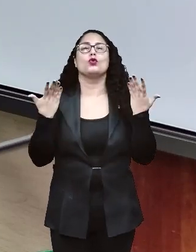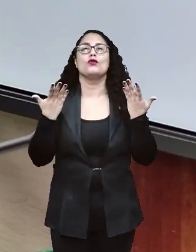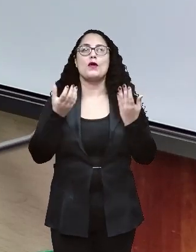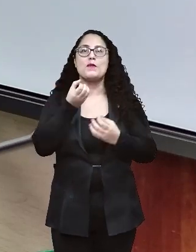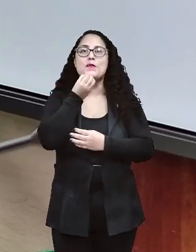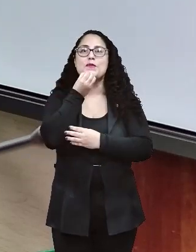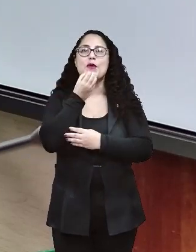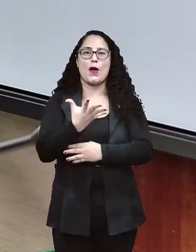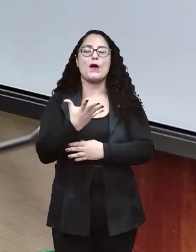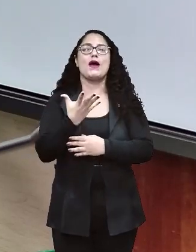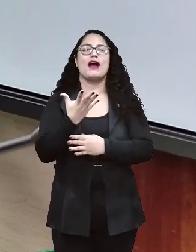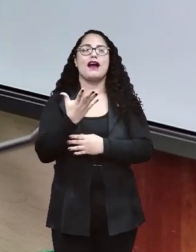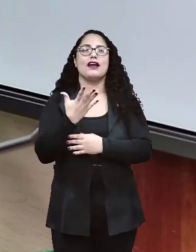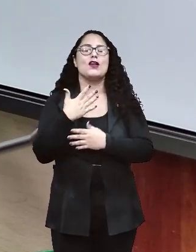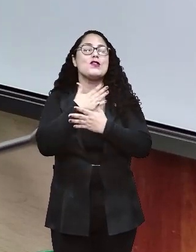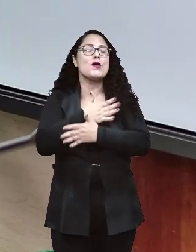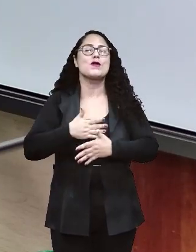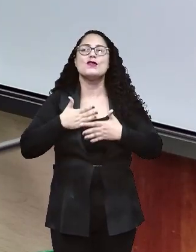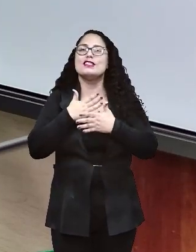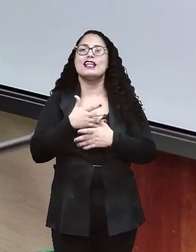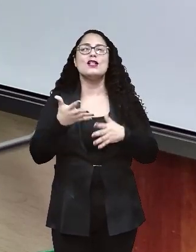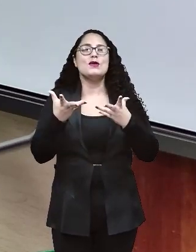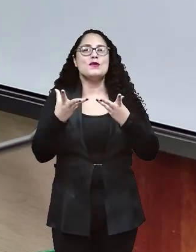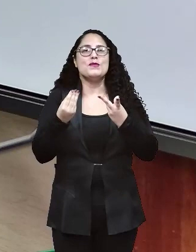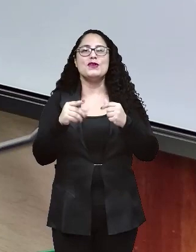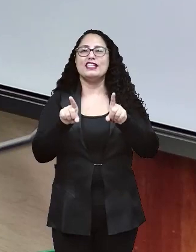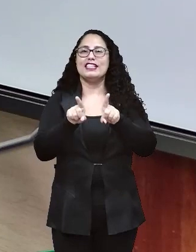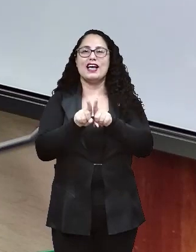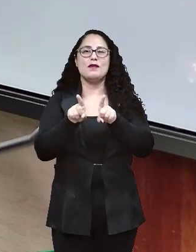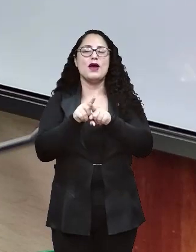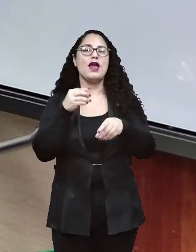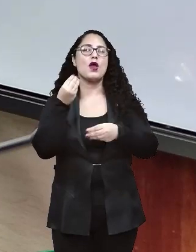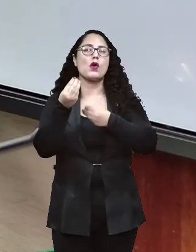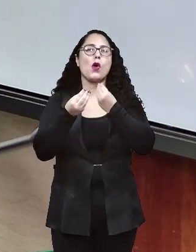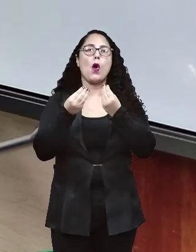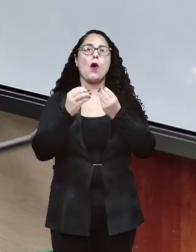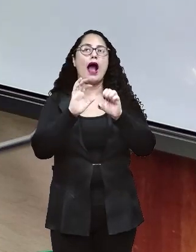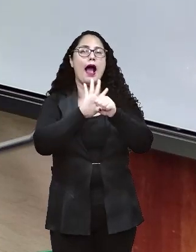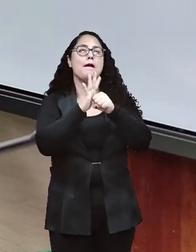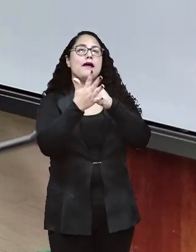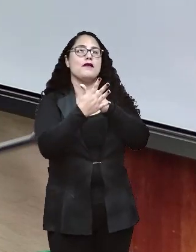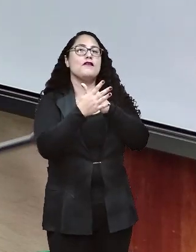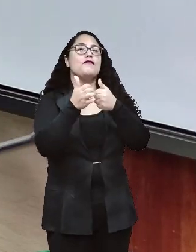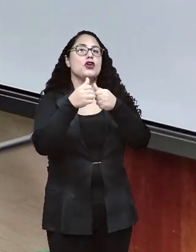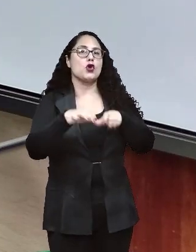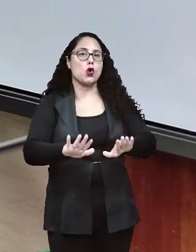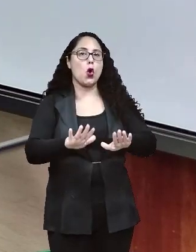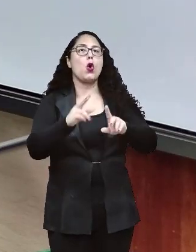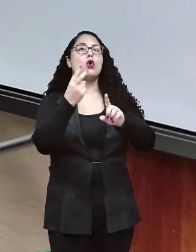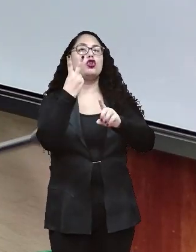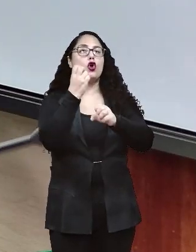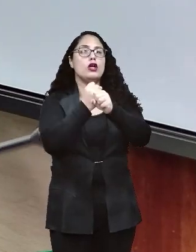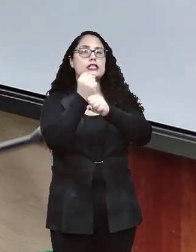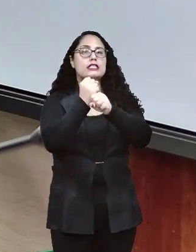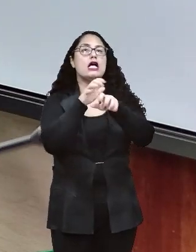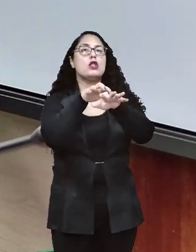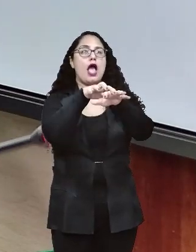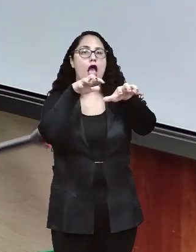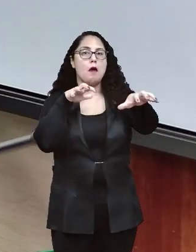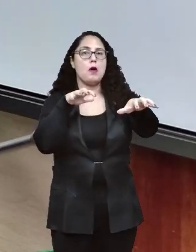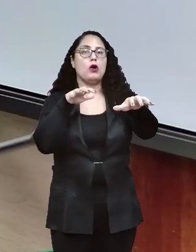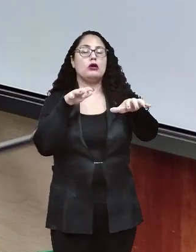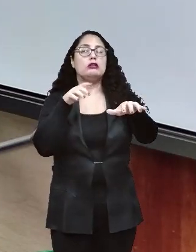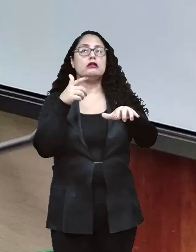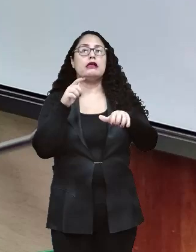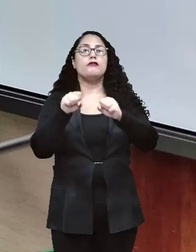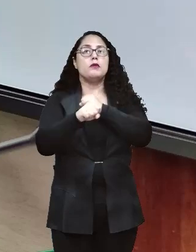muito boa e eu estou gostando muito, né? Com a pandemia a gente ficou 2 anos, né, remoto, então eu não tive